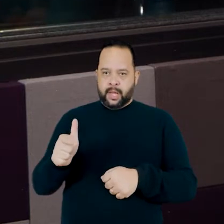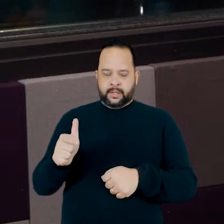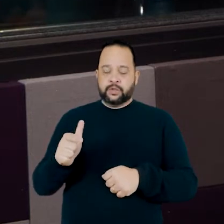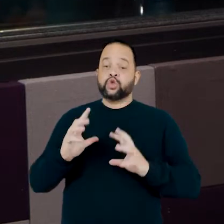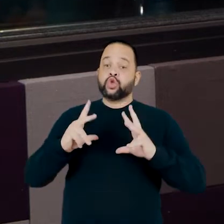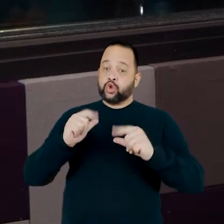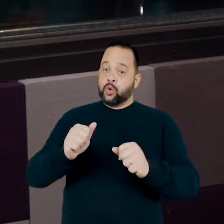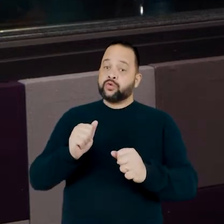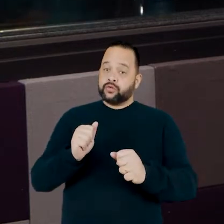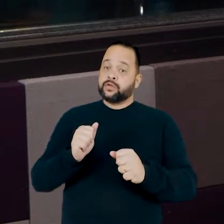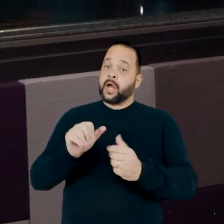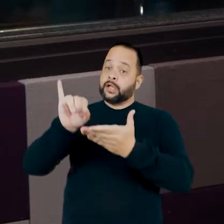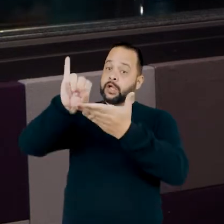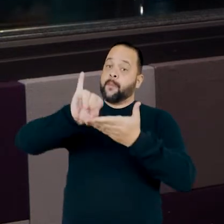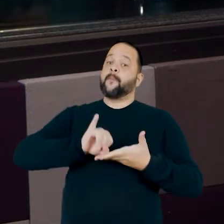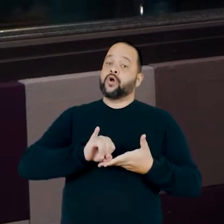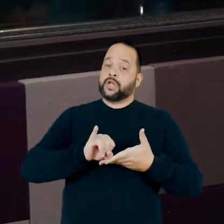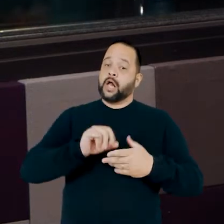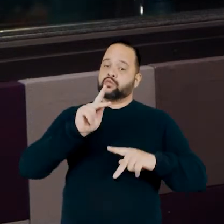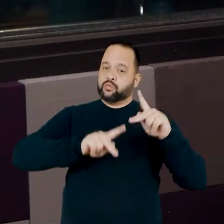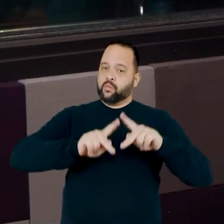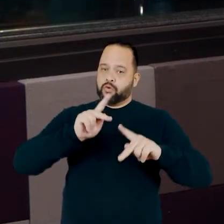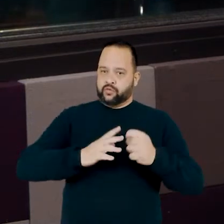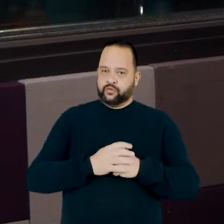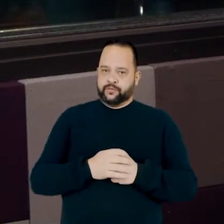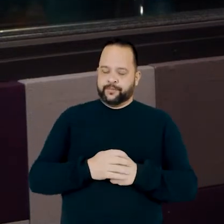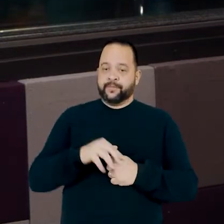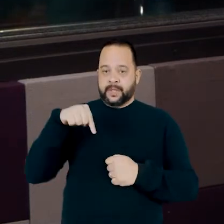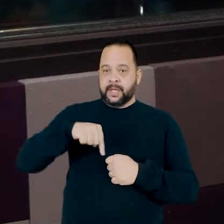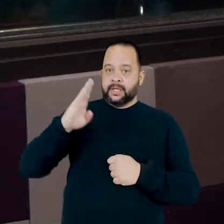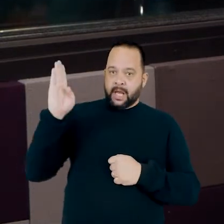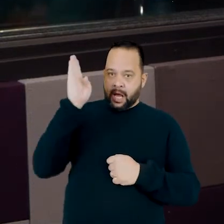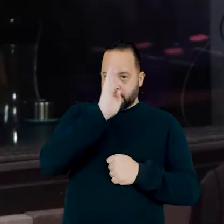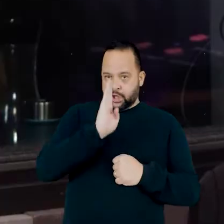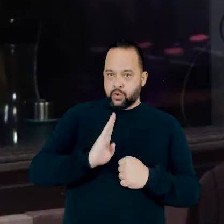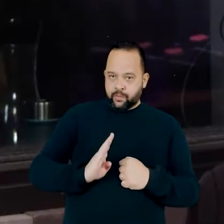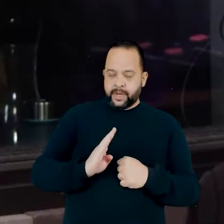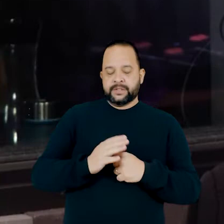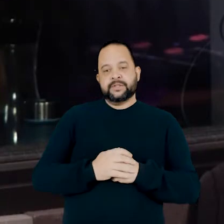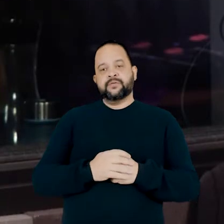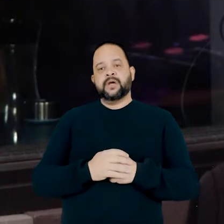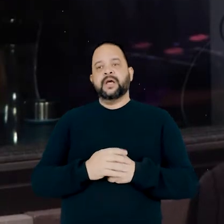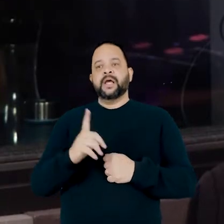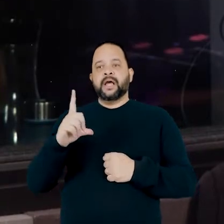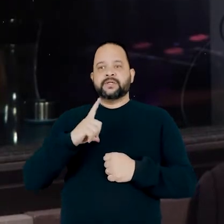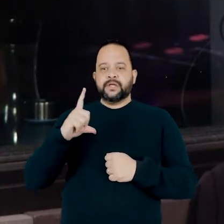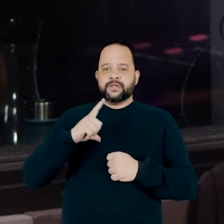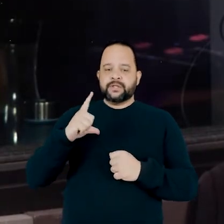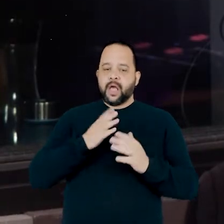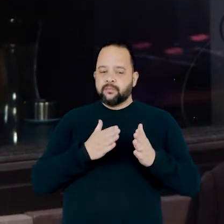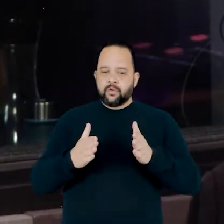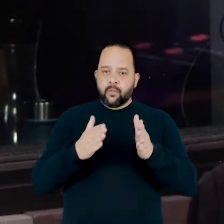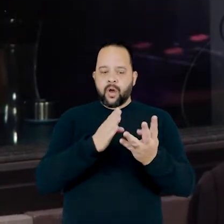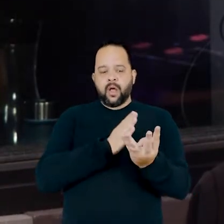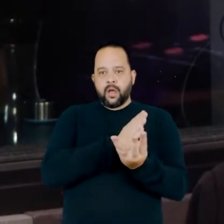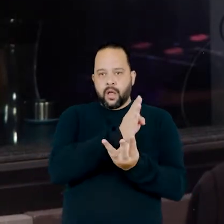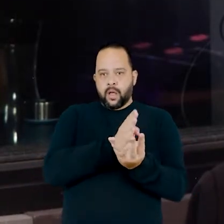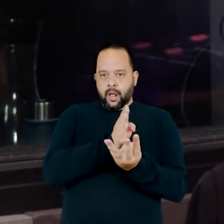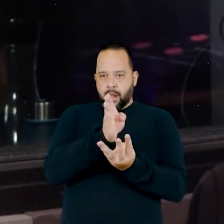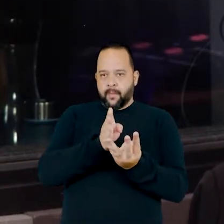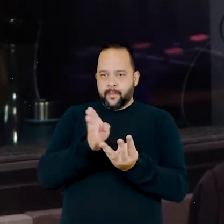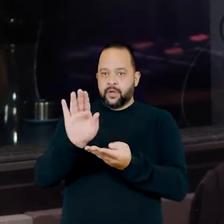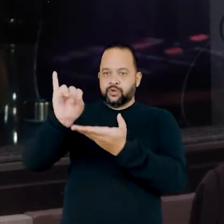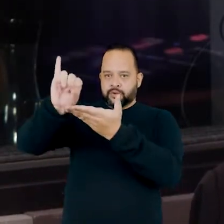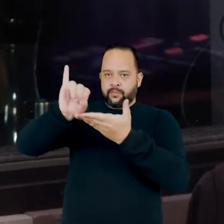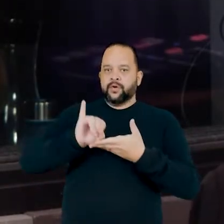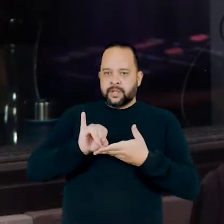né, a gente, o legal do Brasil também é que a gente é multi-channel, né, então a gente tem alguns caminhos de importação que são